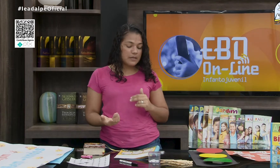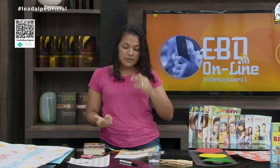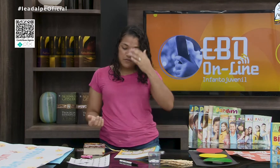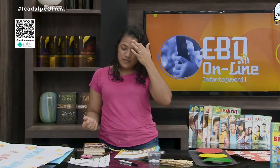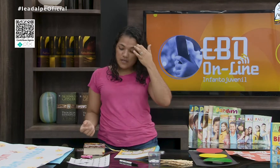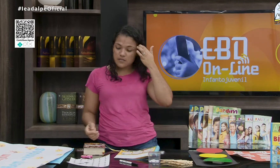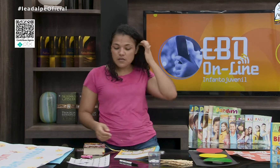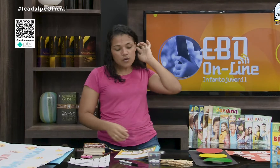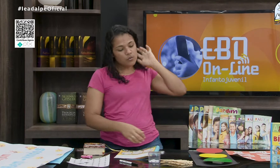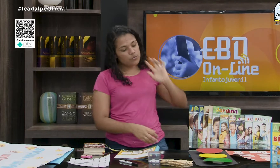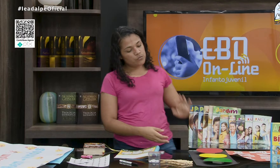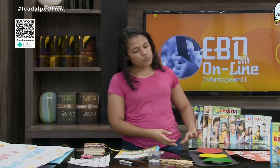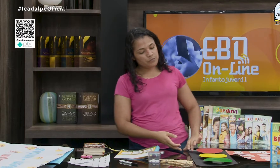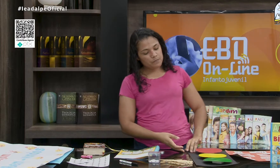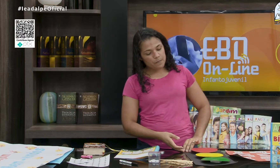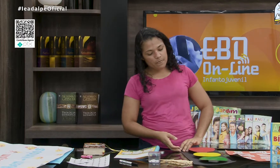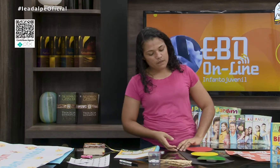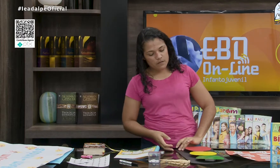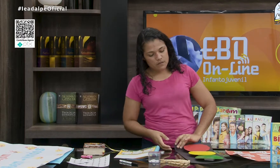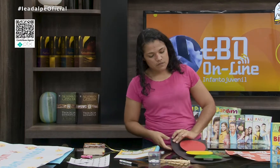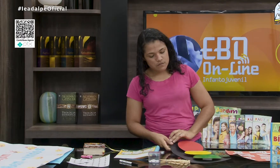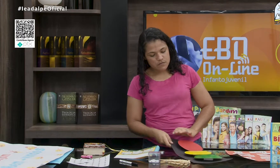trouxe aqui para vocês